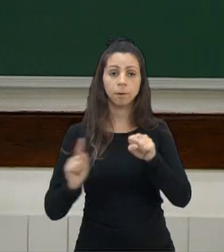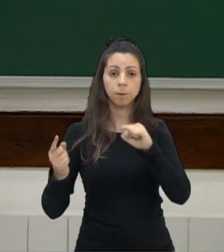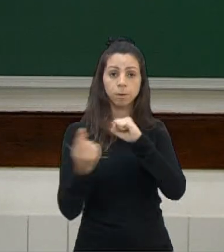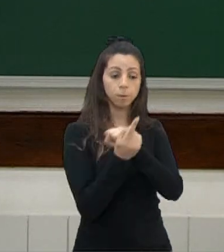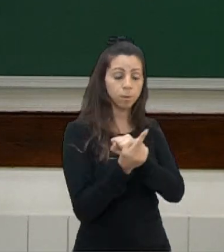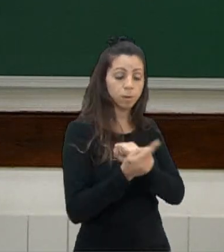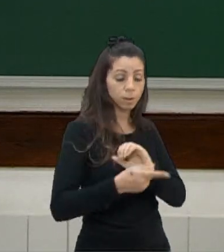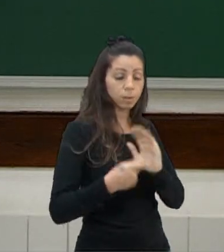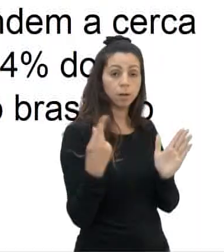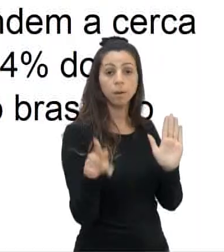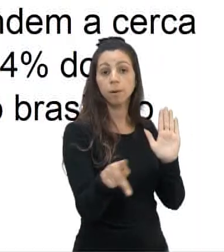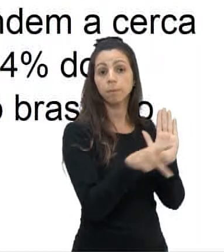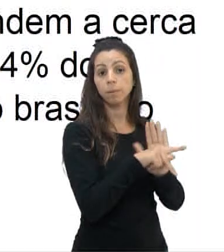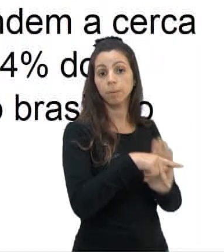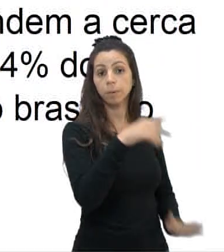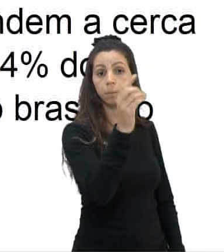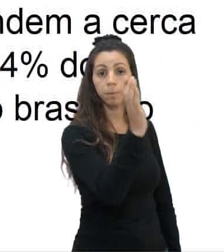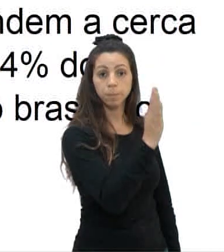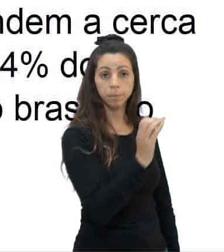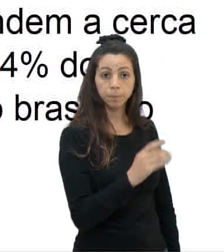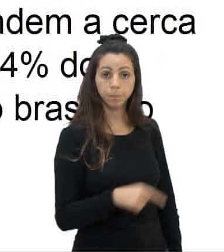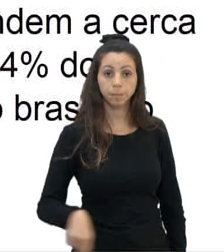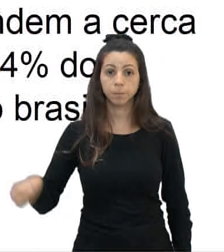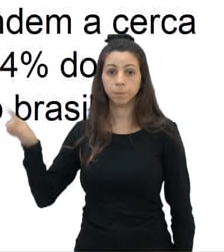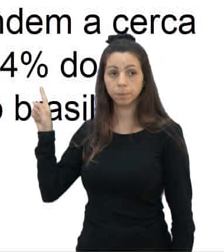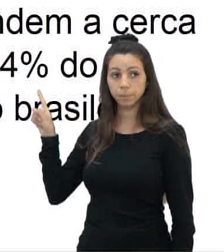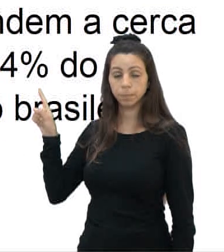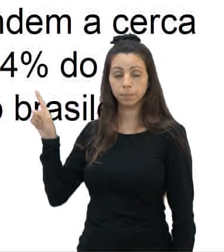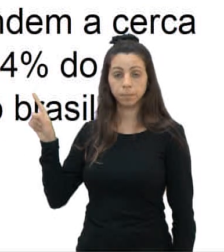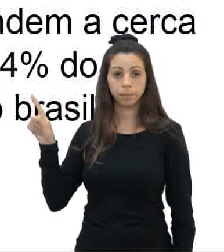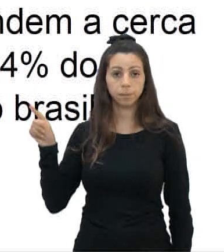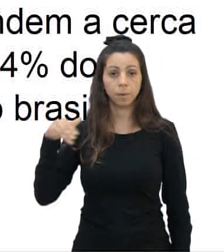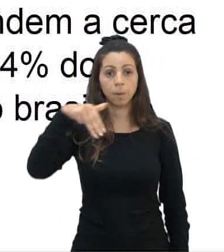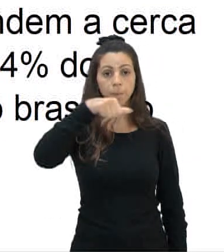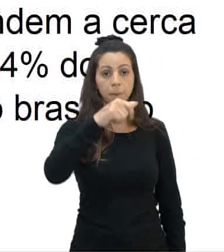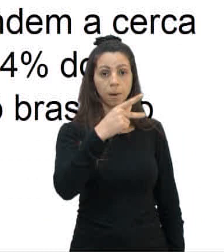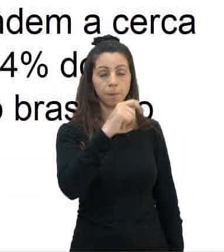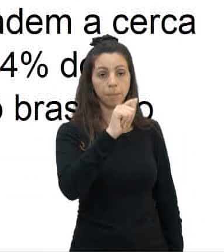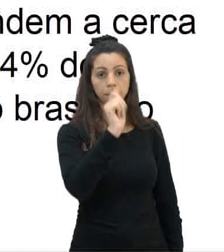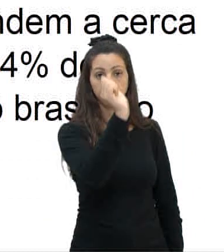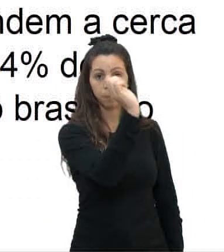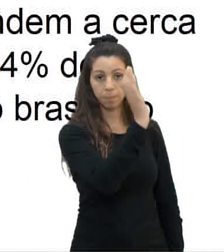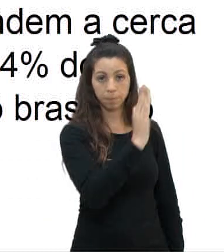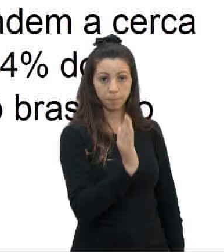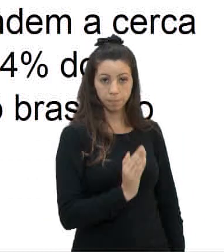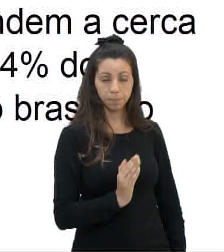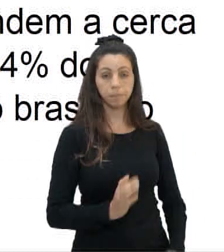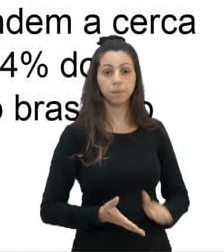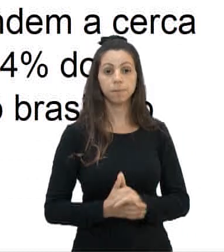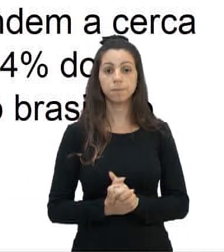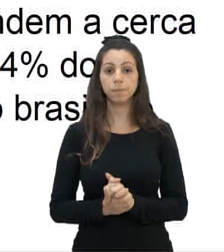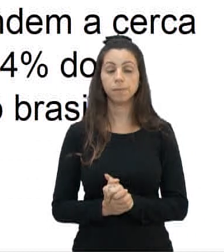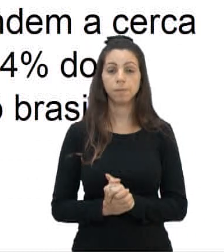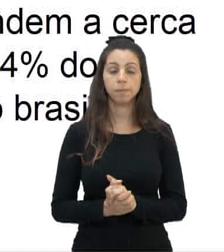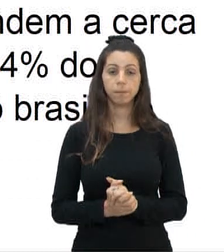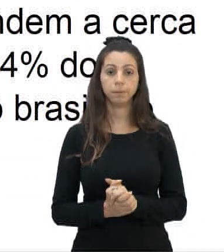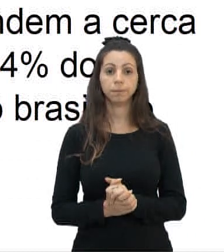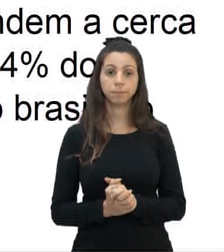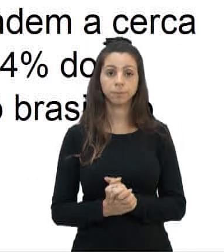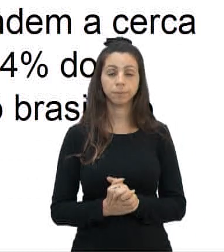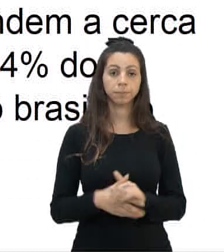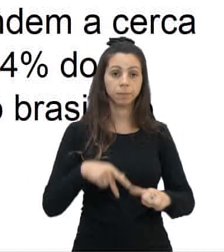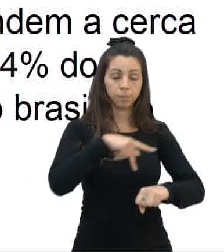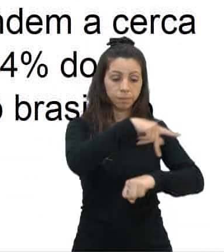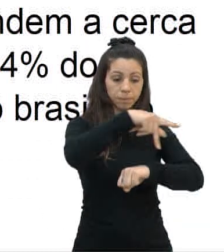Brasil. Olha ali na tela o mapa do Brasil, aí você vai ver que nosso país, ele apresenta